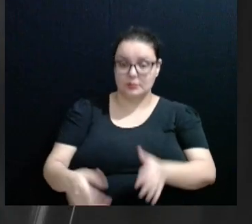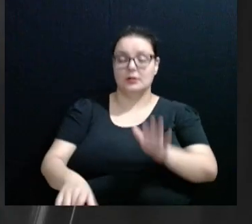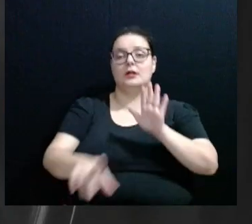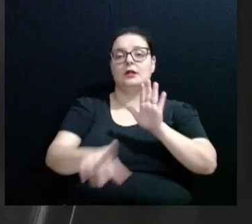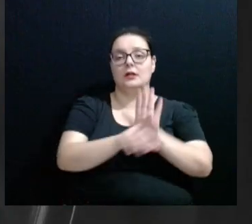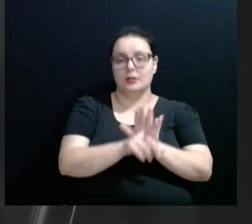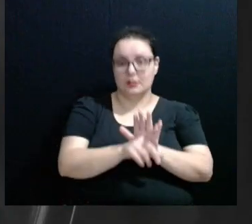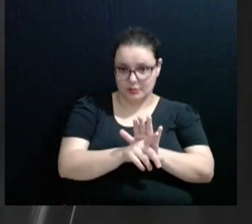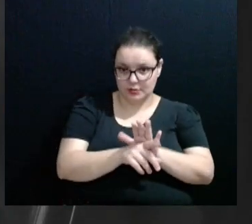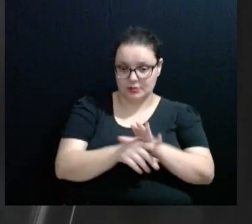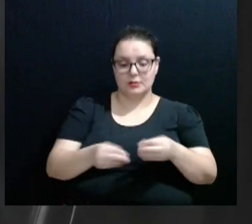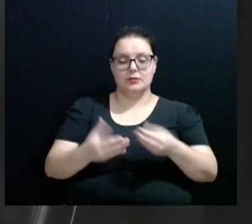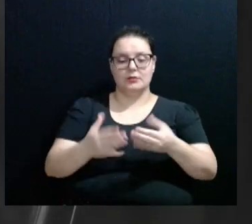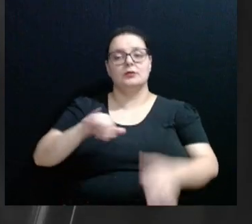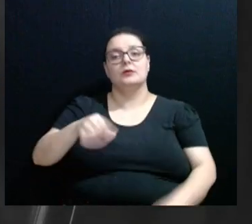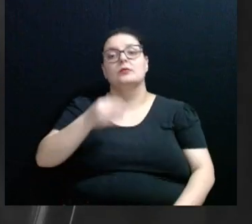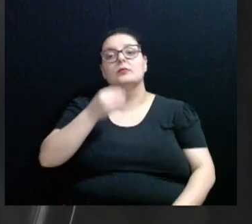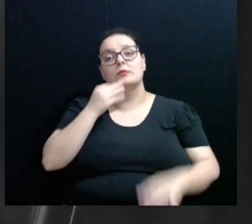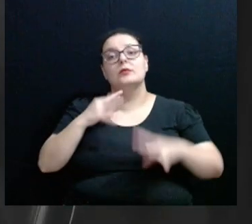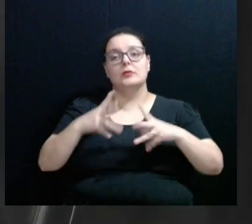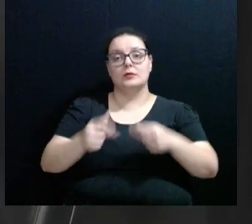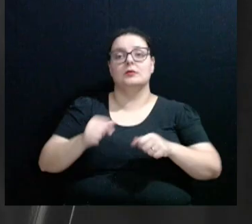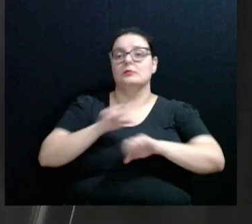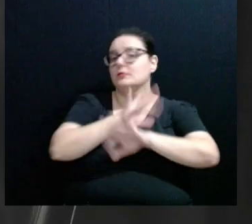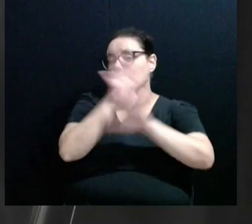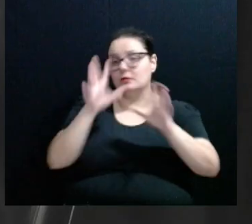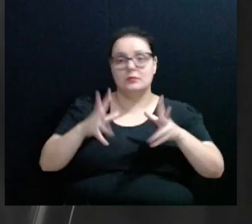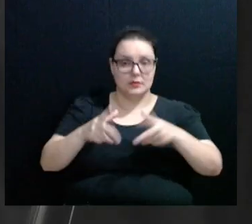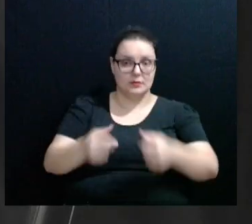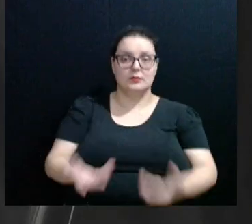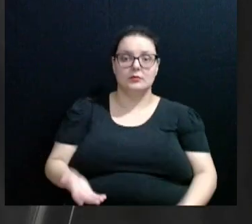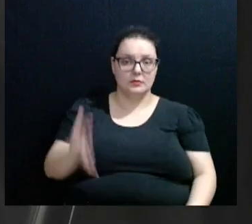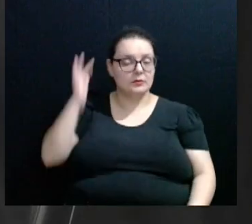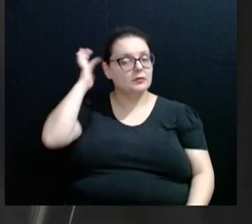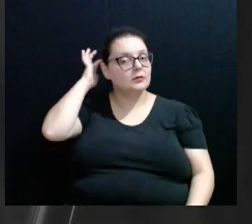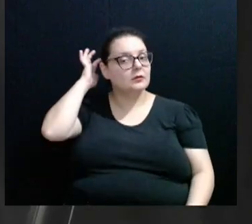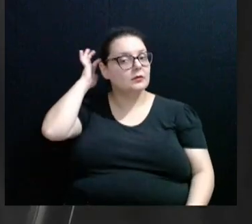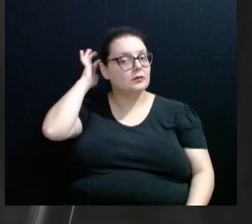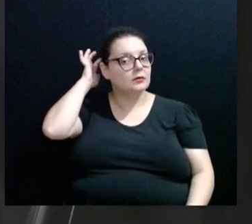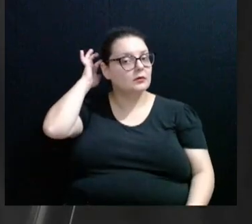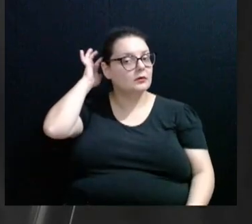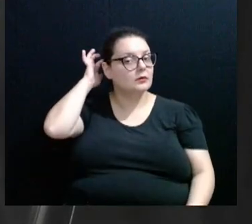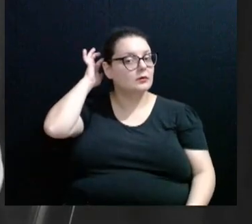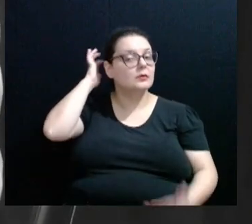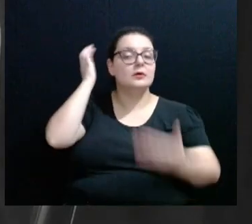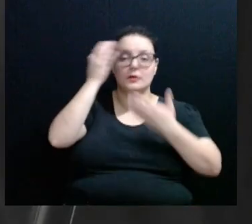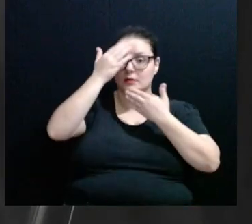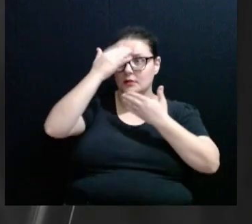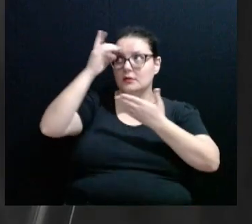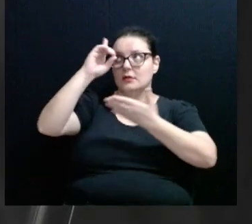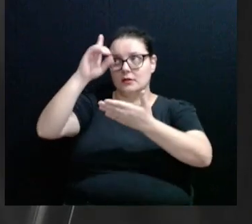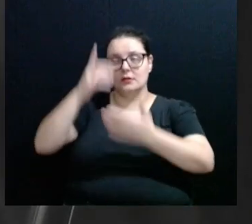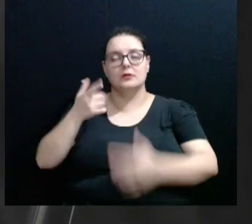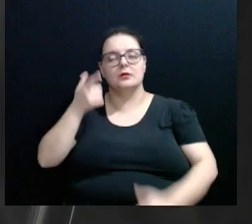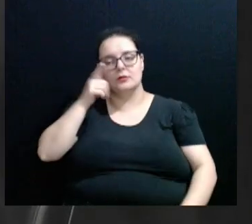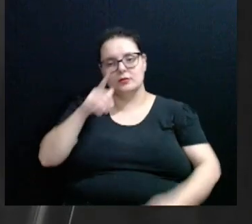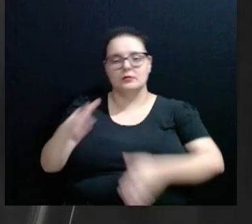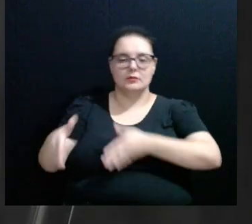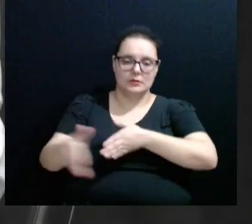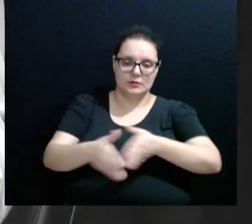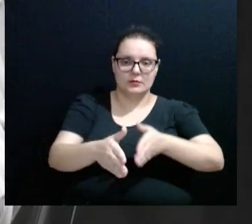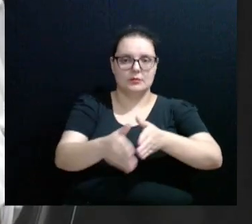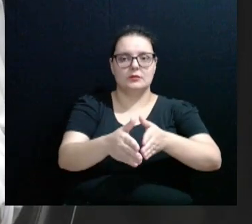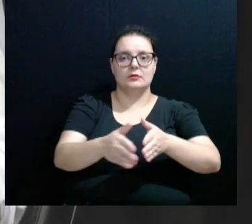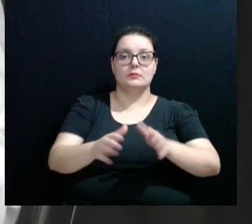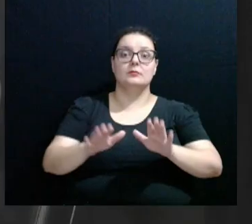que desse oportunidade para todos e que desse transparência para todos. E, graças a Deus, a gente conseguiu conduzir esse processo.